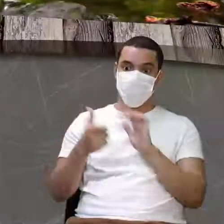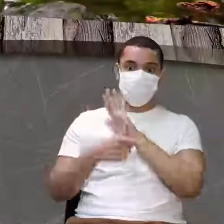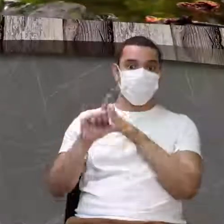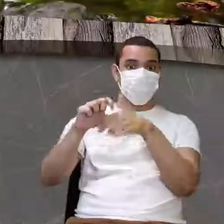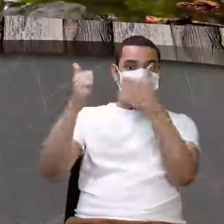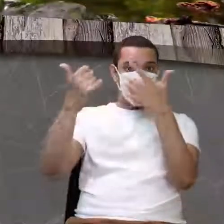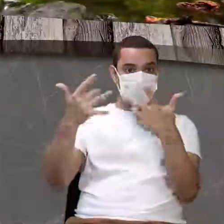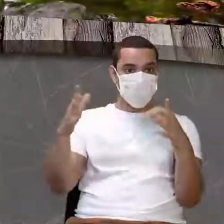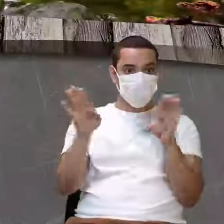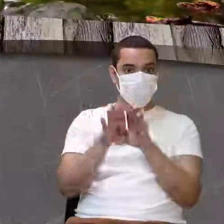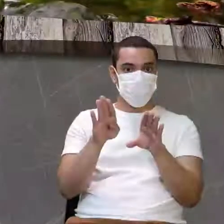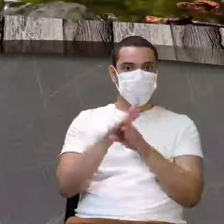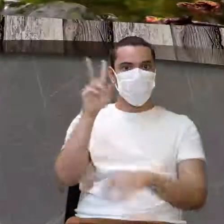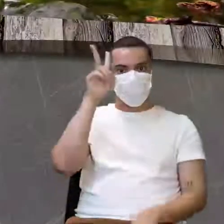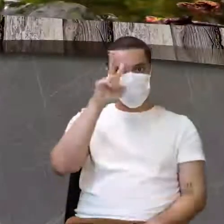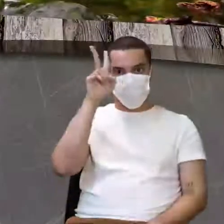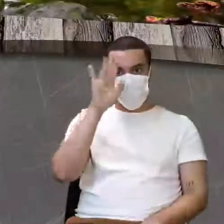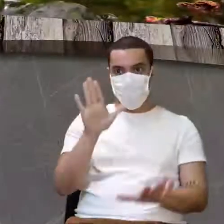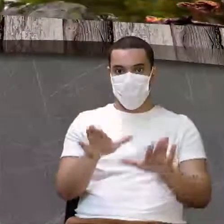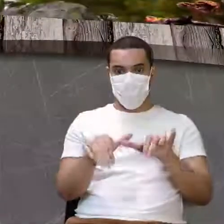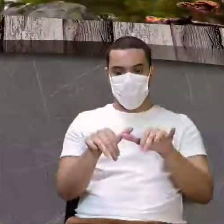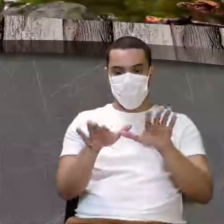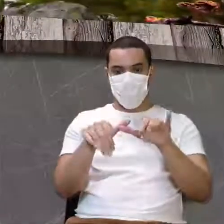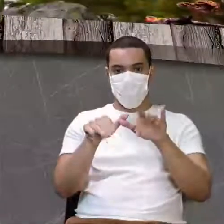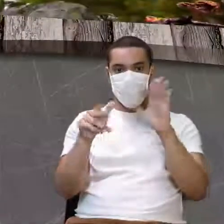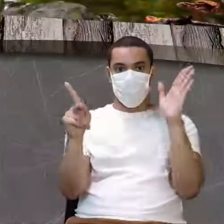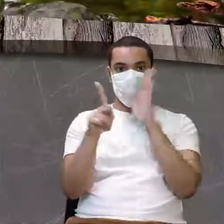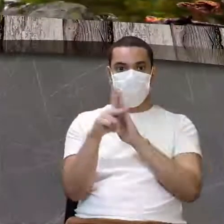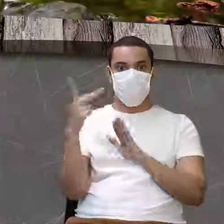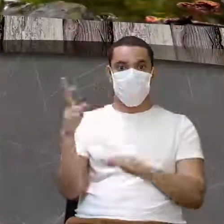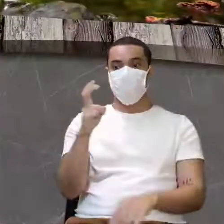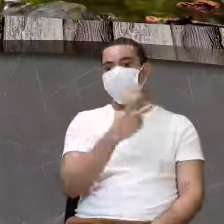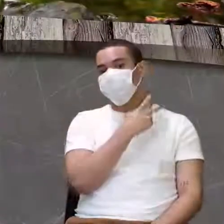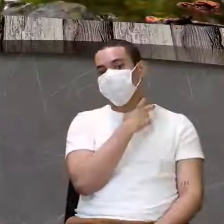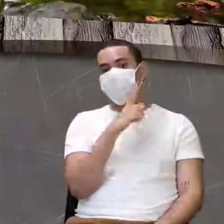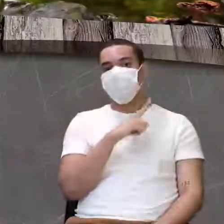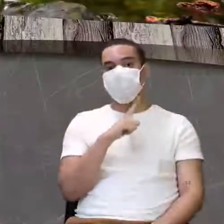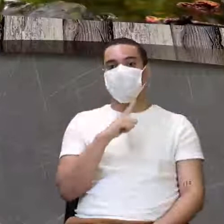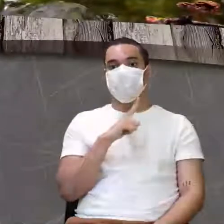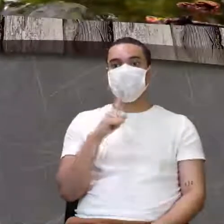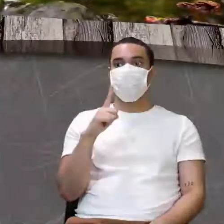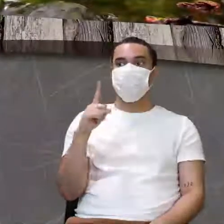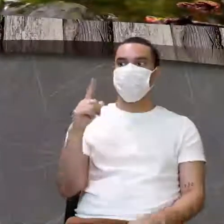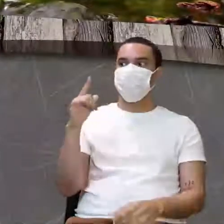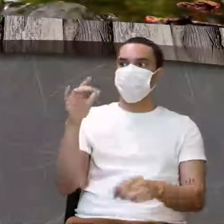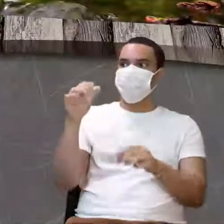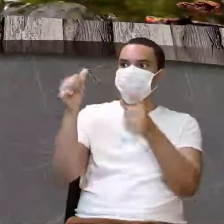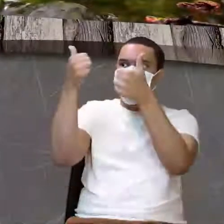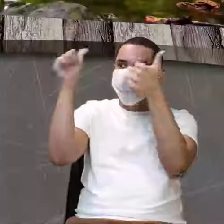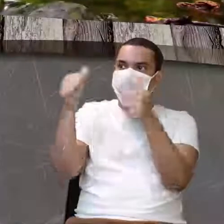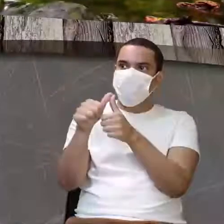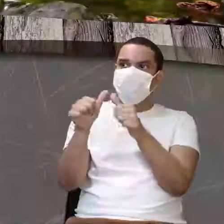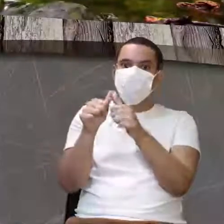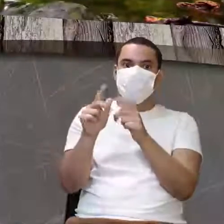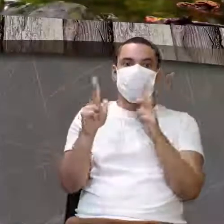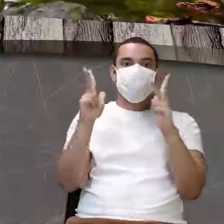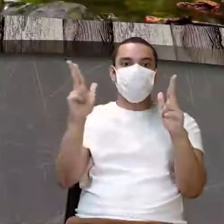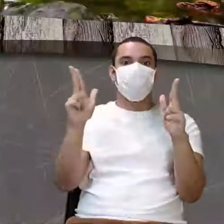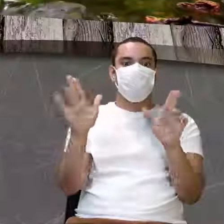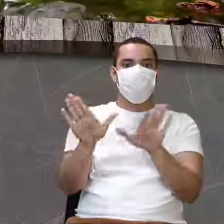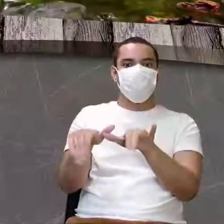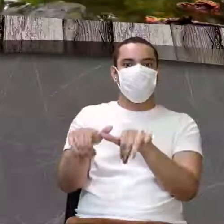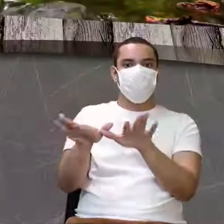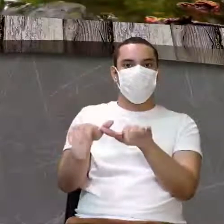Lembra que as asas dos morcegos têm a mesma estrutura embriológica que as nadadeiras